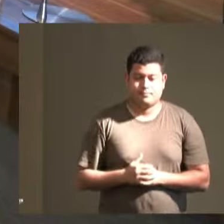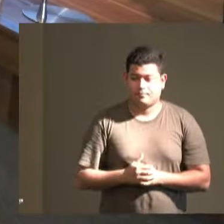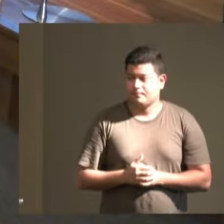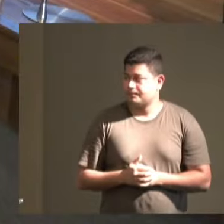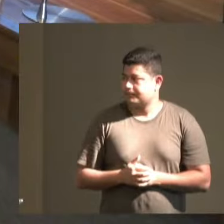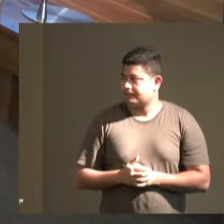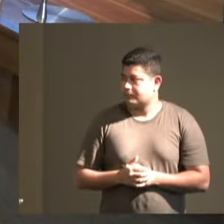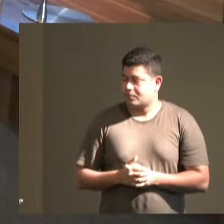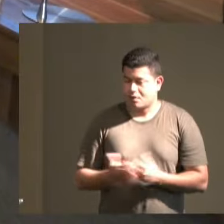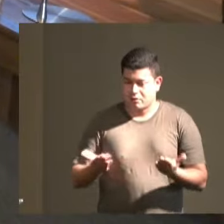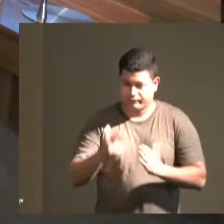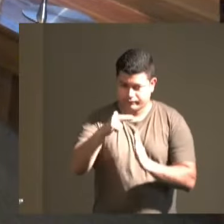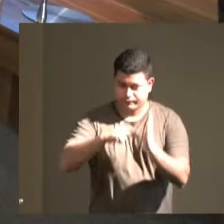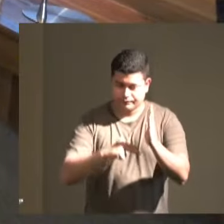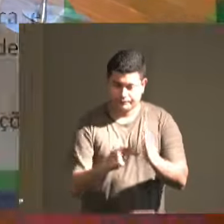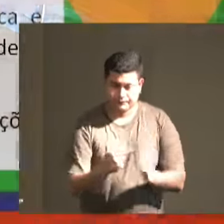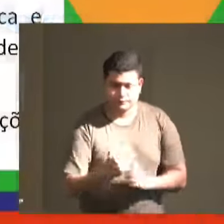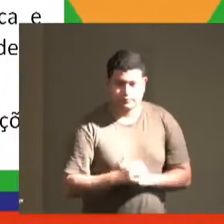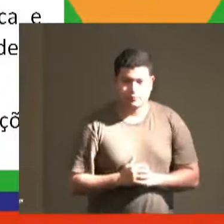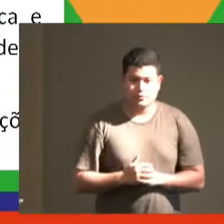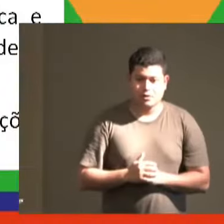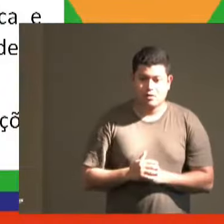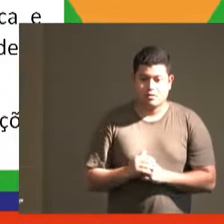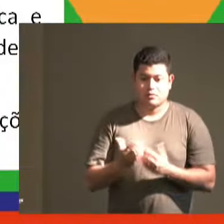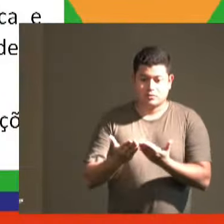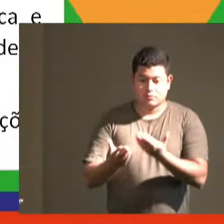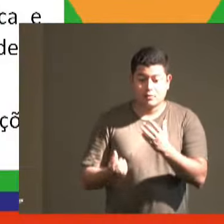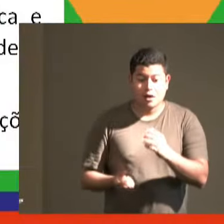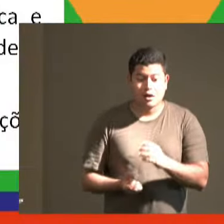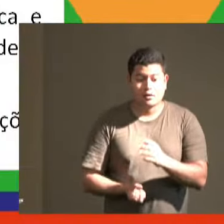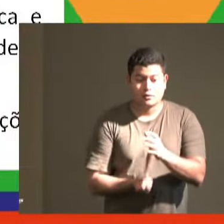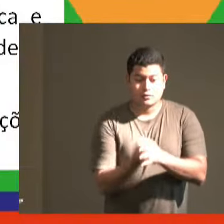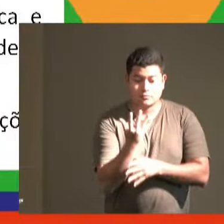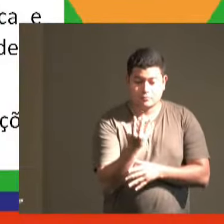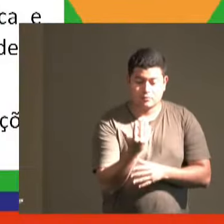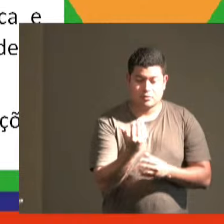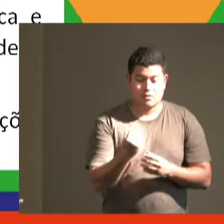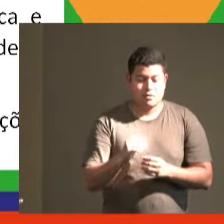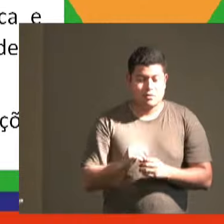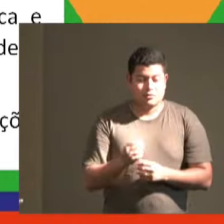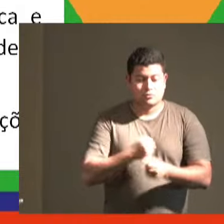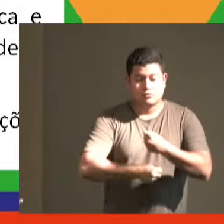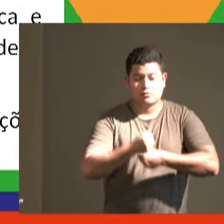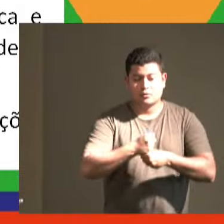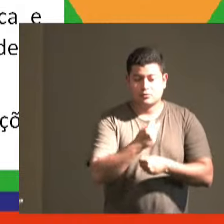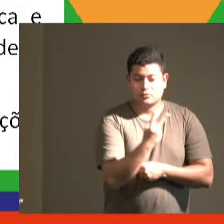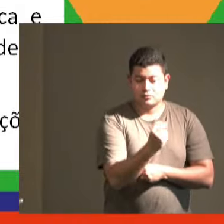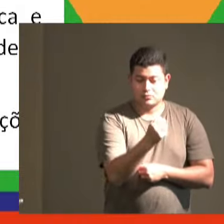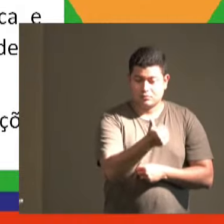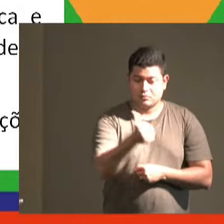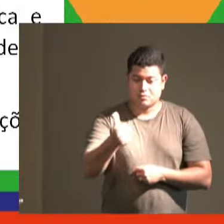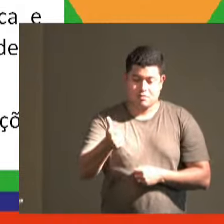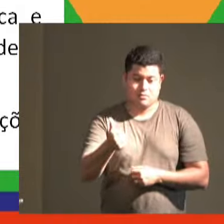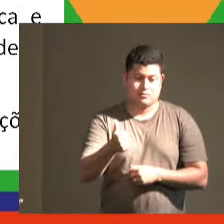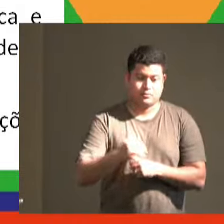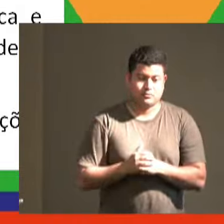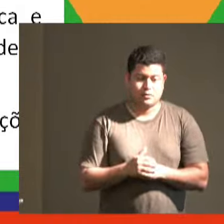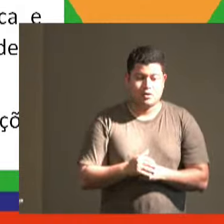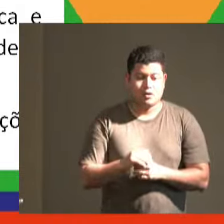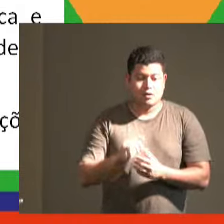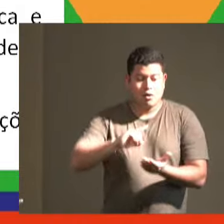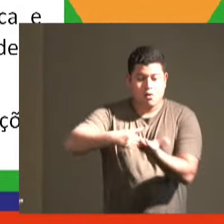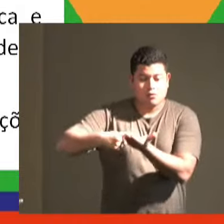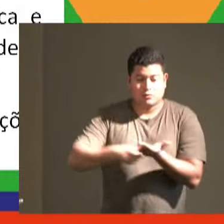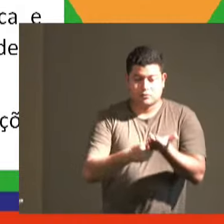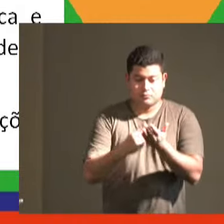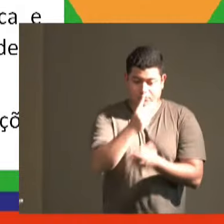Plano Viver Sem Limite. Para suprir essa lacuna, o Plano Viver Sem Limite foi então concebido em 2011, à luz da Convenção sobre os